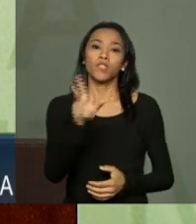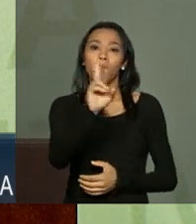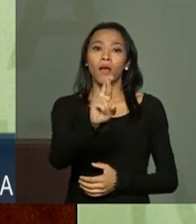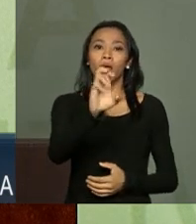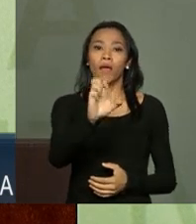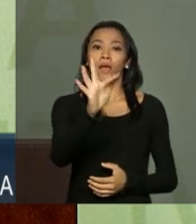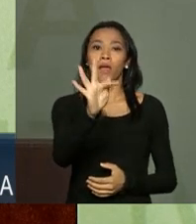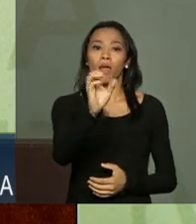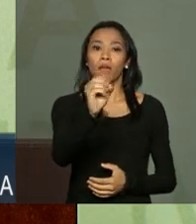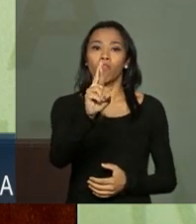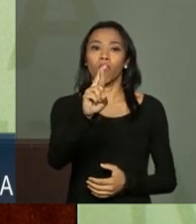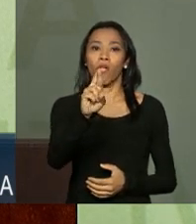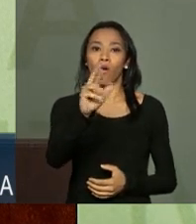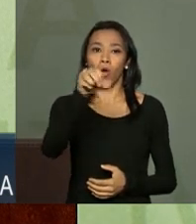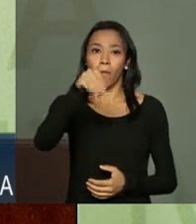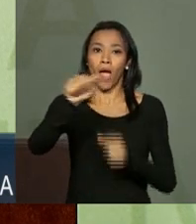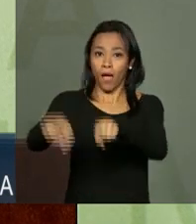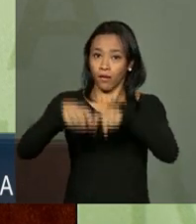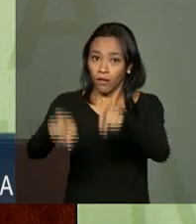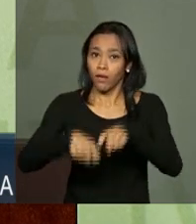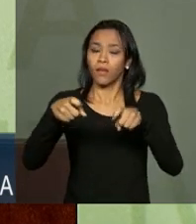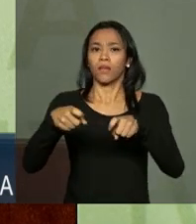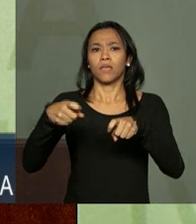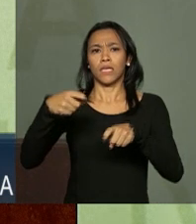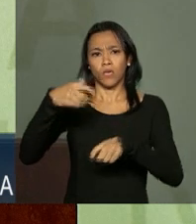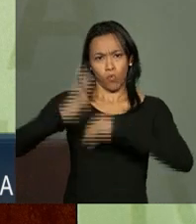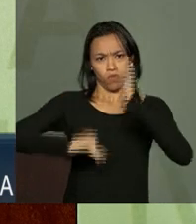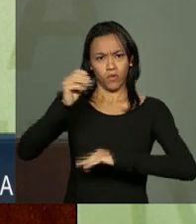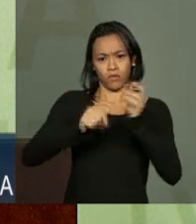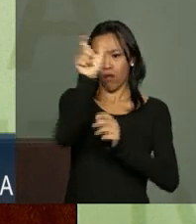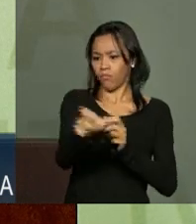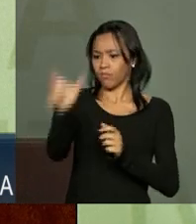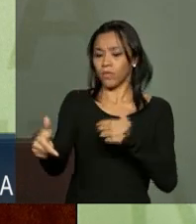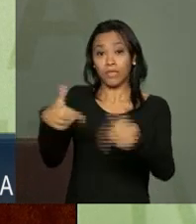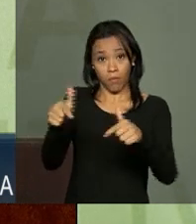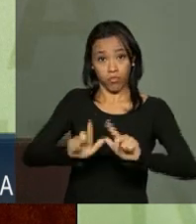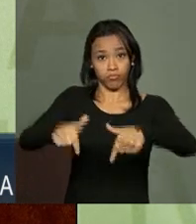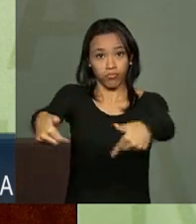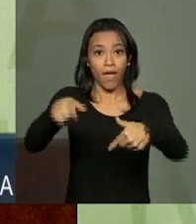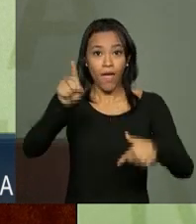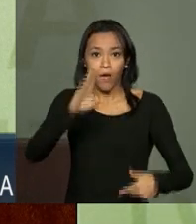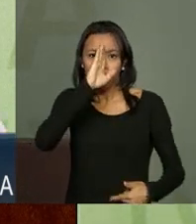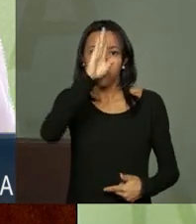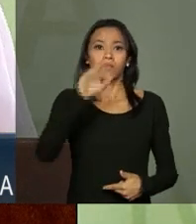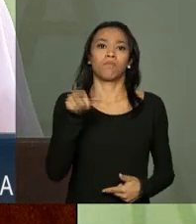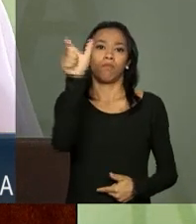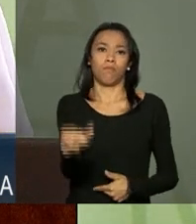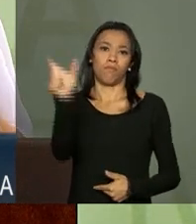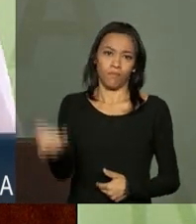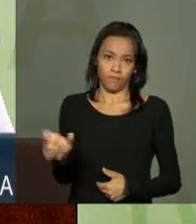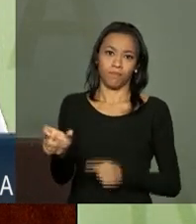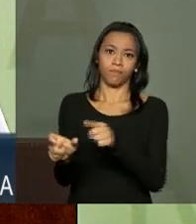agrária que coloca o agricultor no centro do mundo. Não estamos